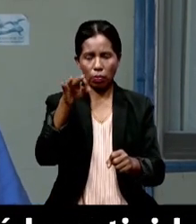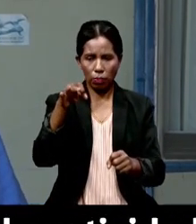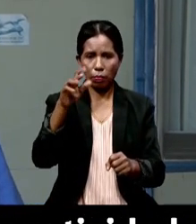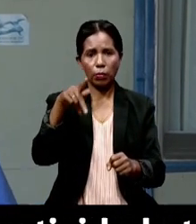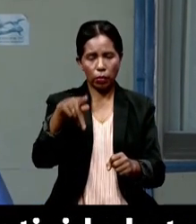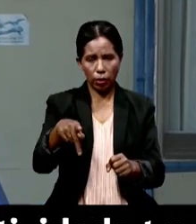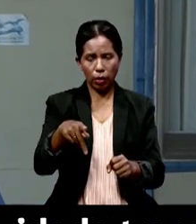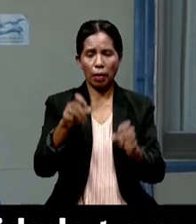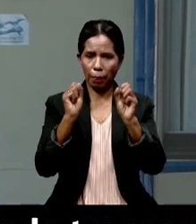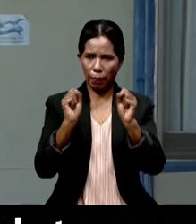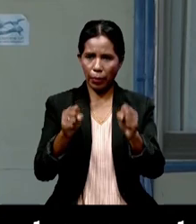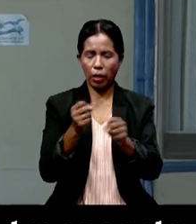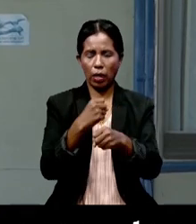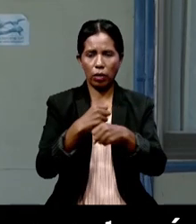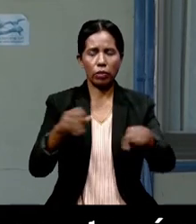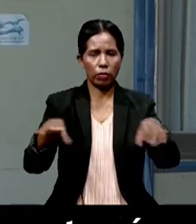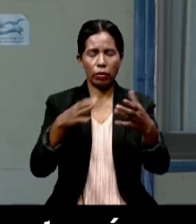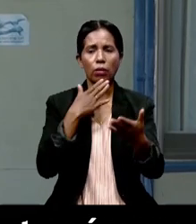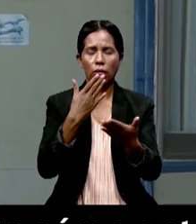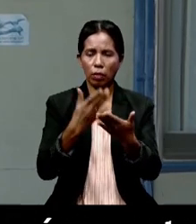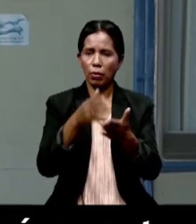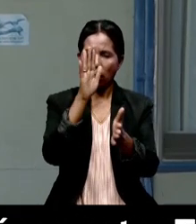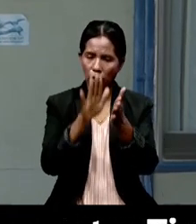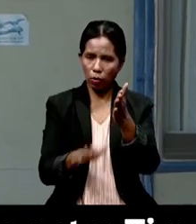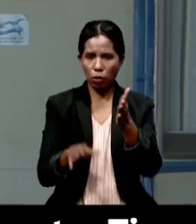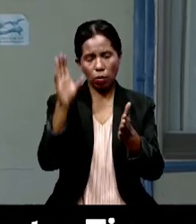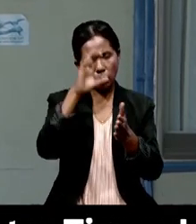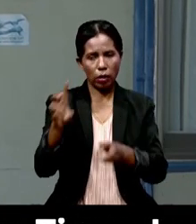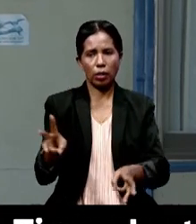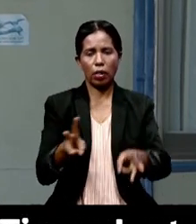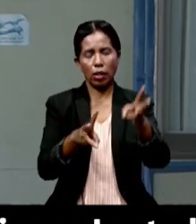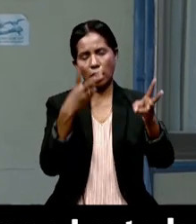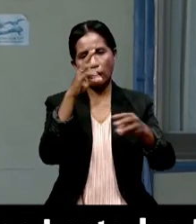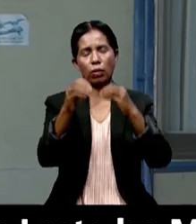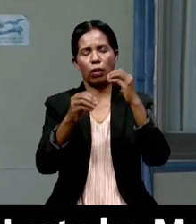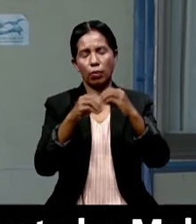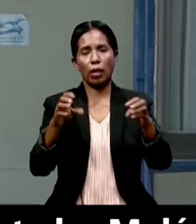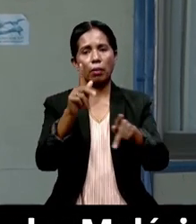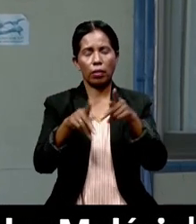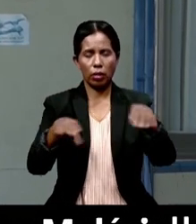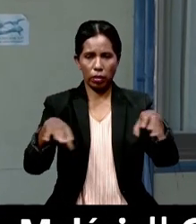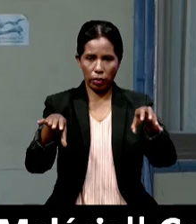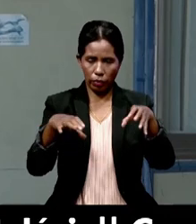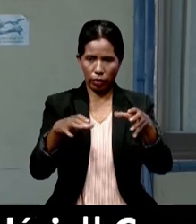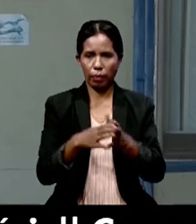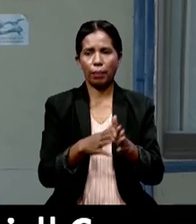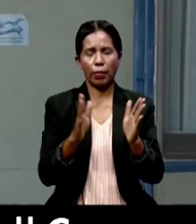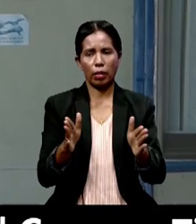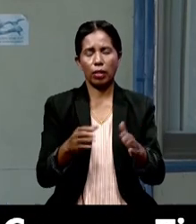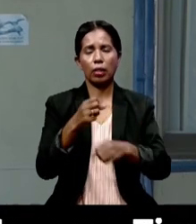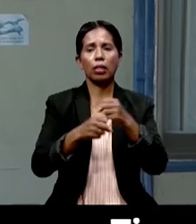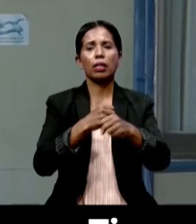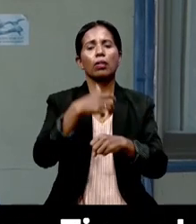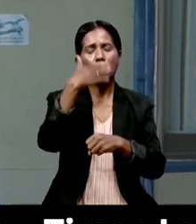bela halo buat rumah, kalau redus, ou buka dalam hansa por resolve buat ser hasil. Atau né, periode sih ramai kali mas